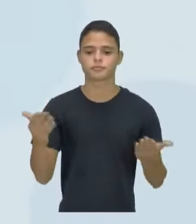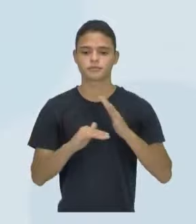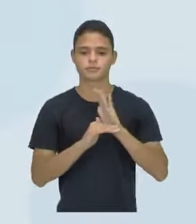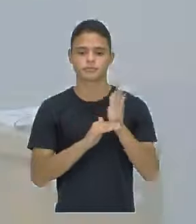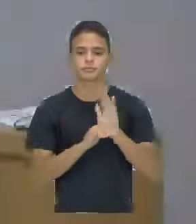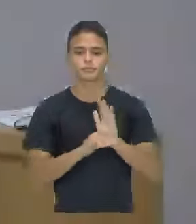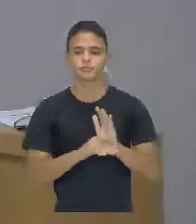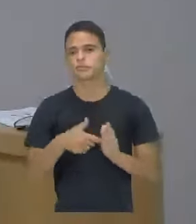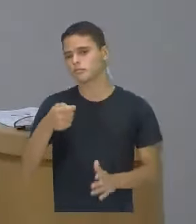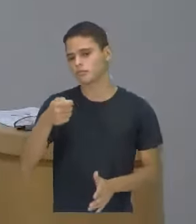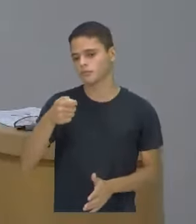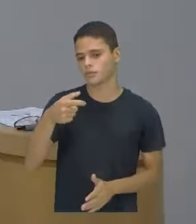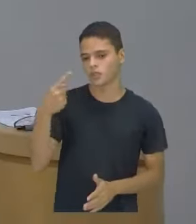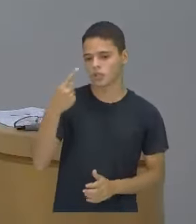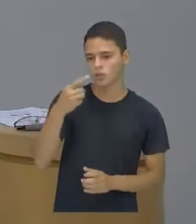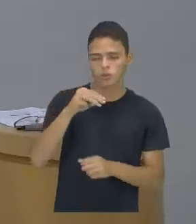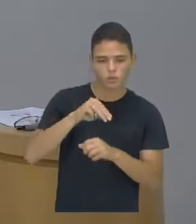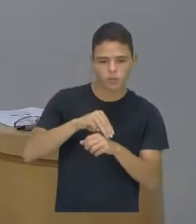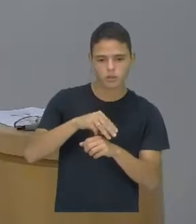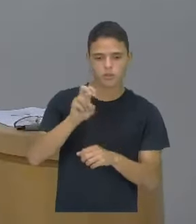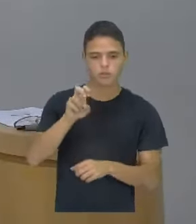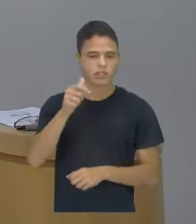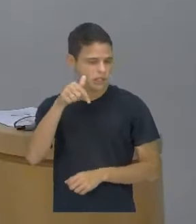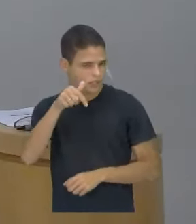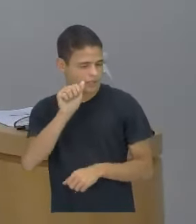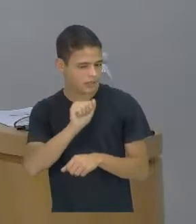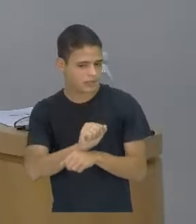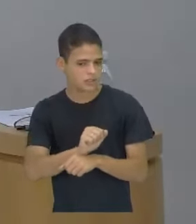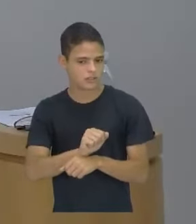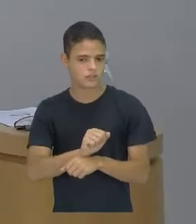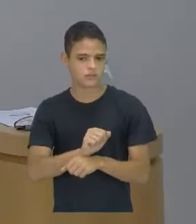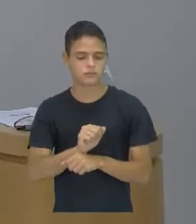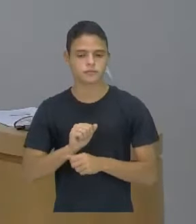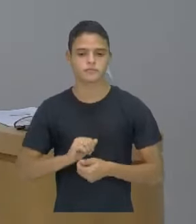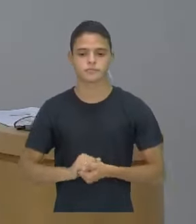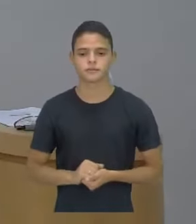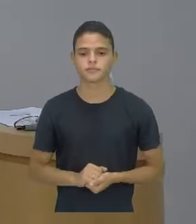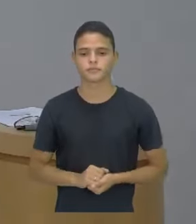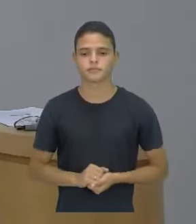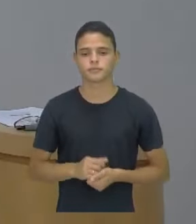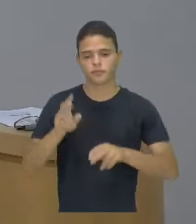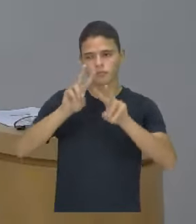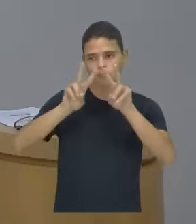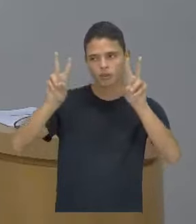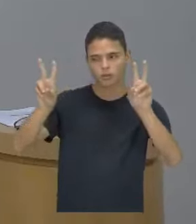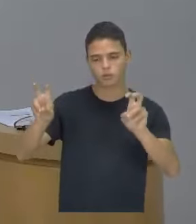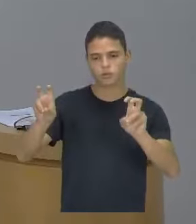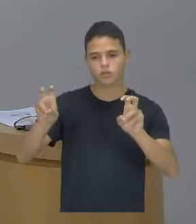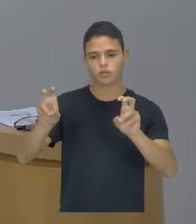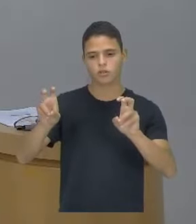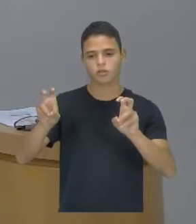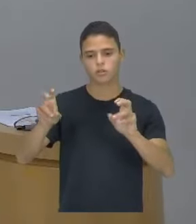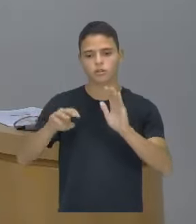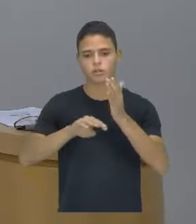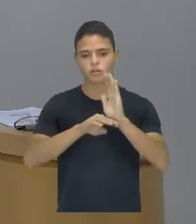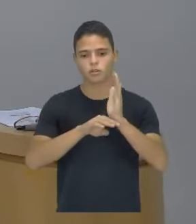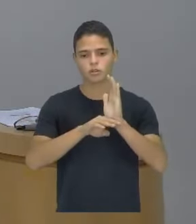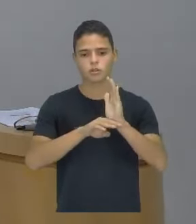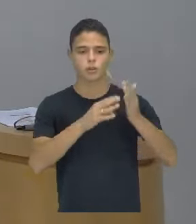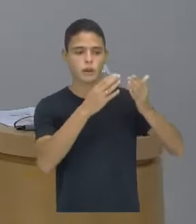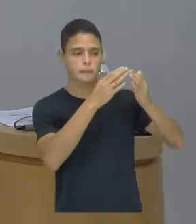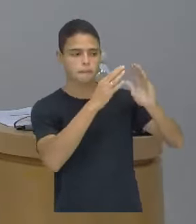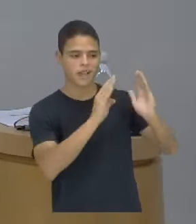aí quase um minutinho, 57 segundos. E o título desse videozinho é